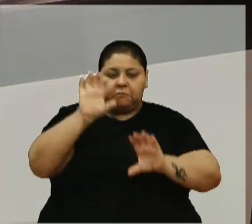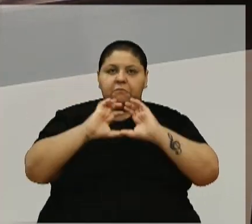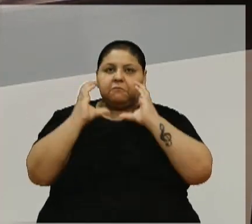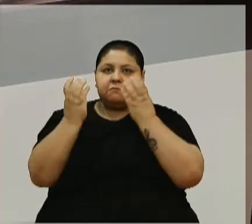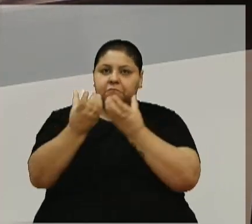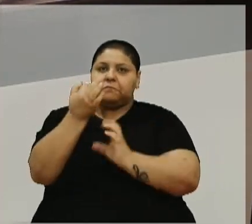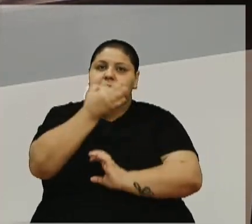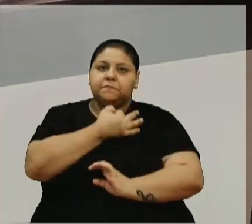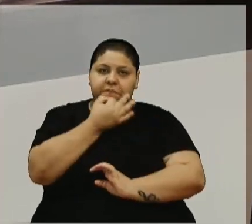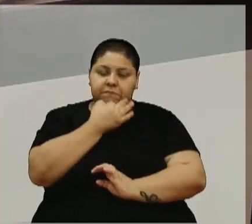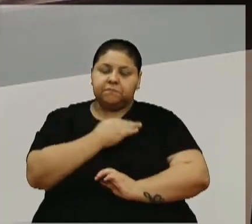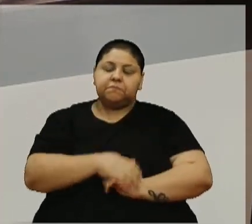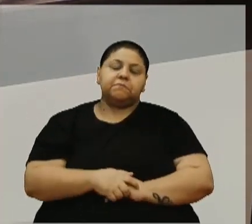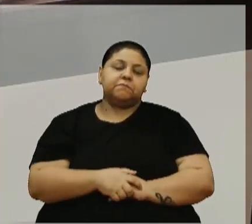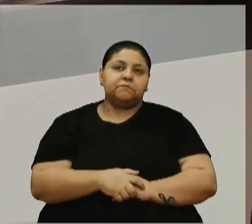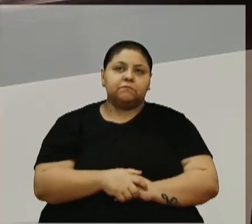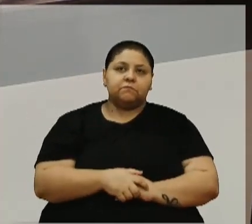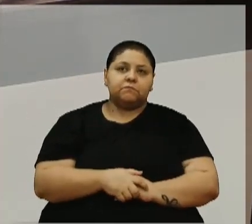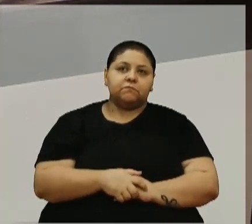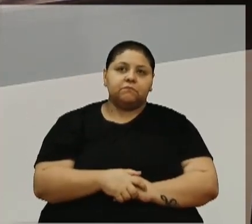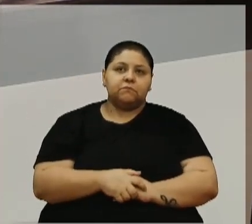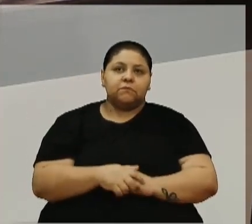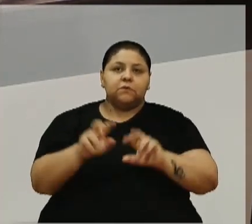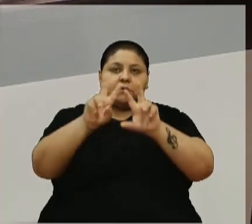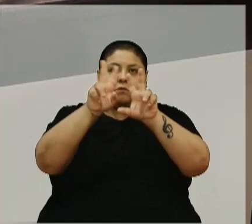comunidade caxiense. A matéria